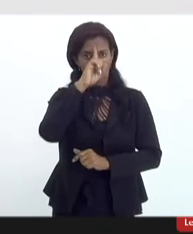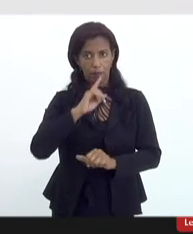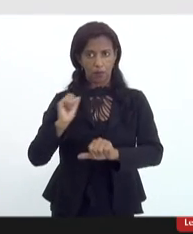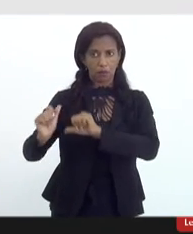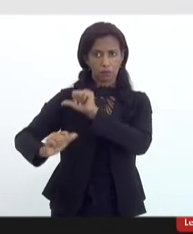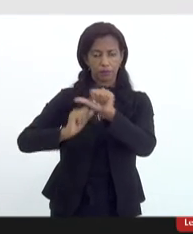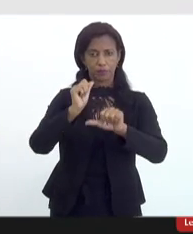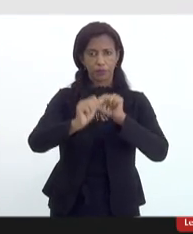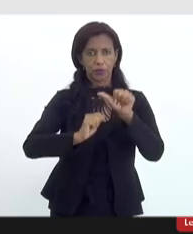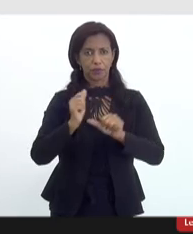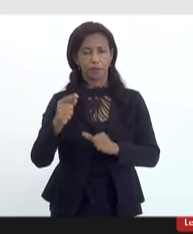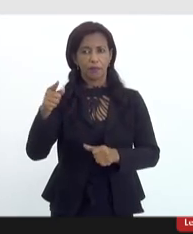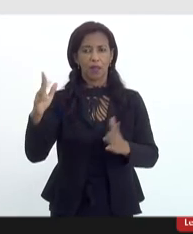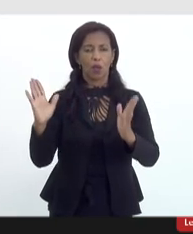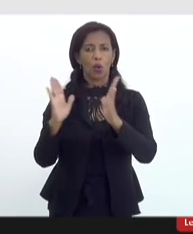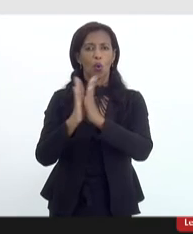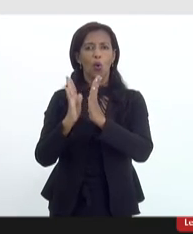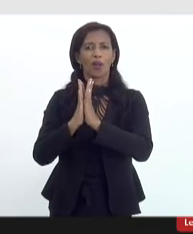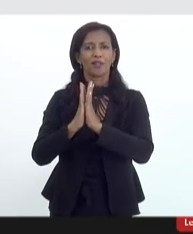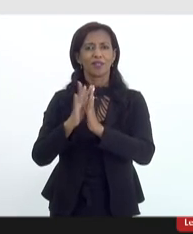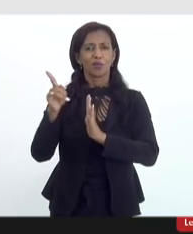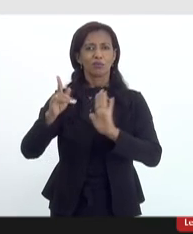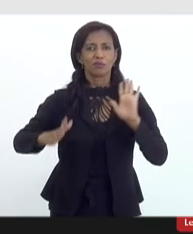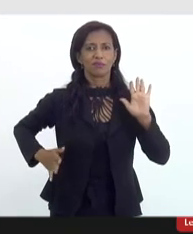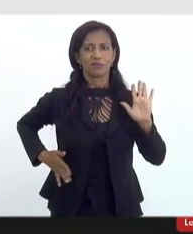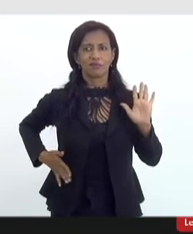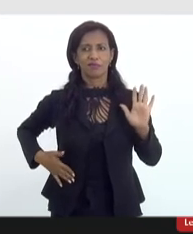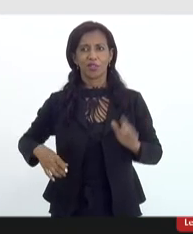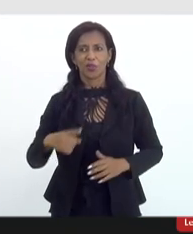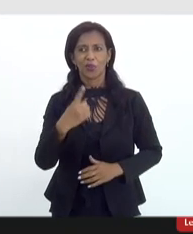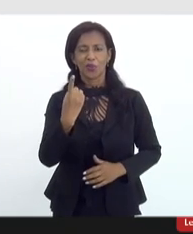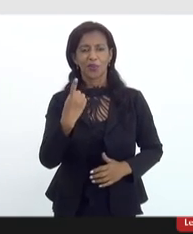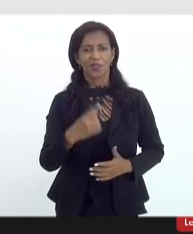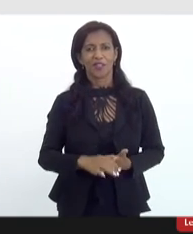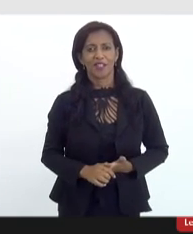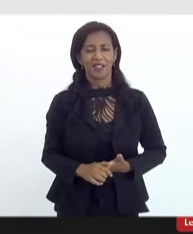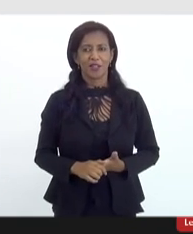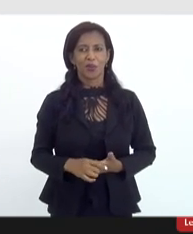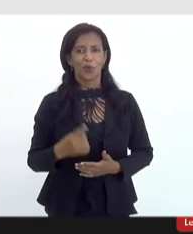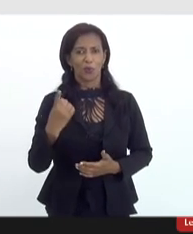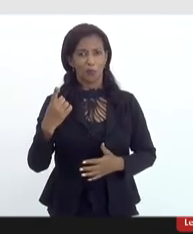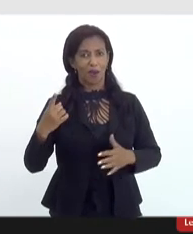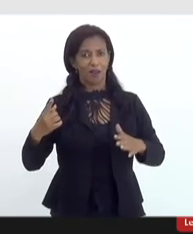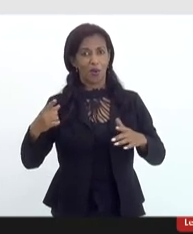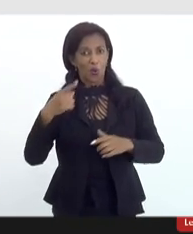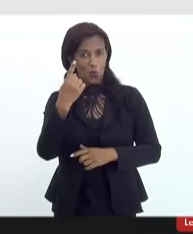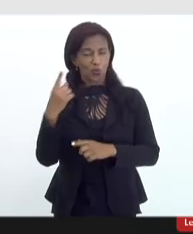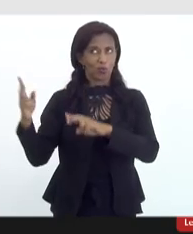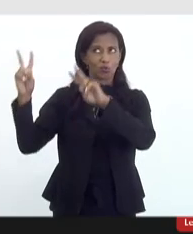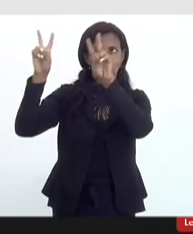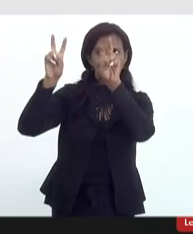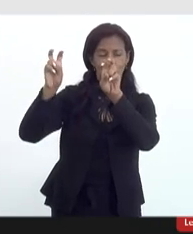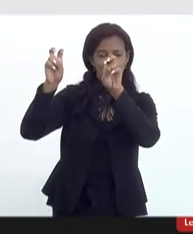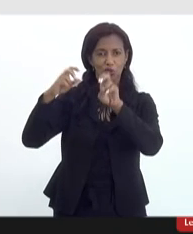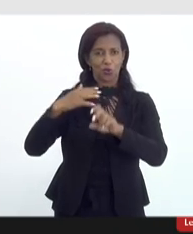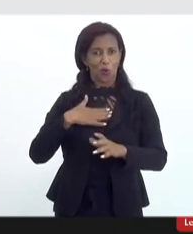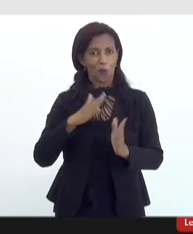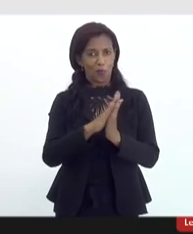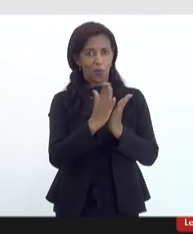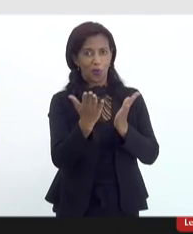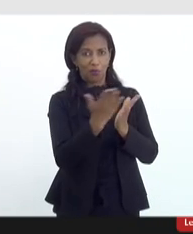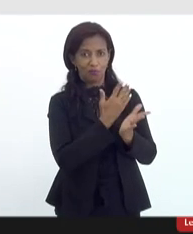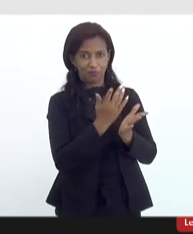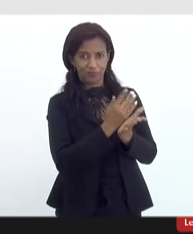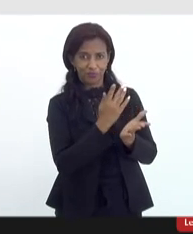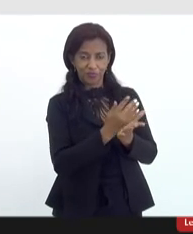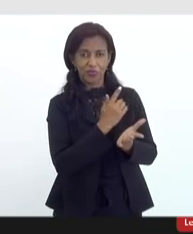mudando, aqui a oração de traficante, uma oração de um traficante, né, que dá título ao meu livro, né, de 2015,